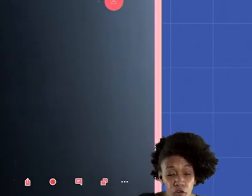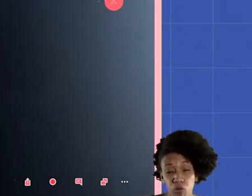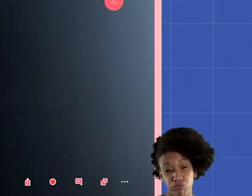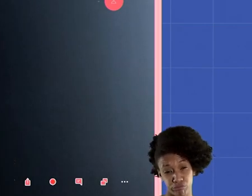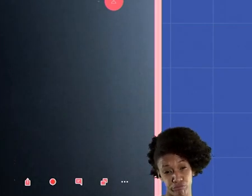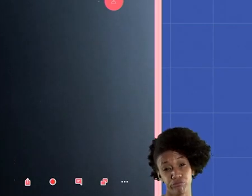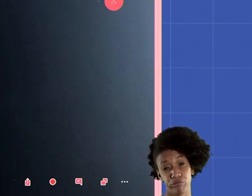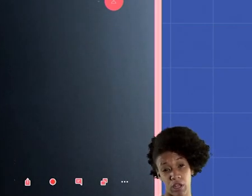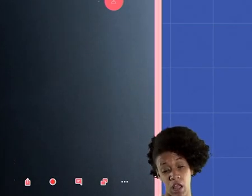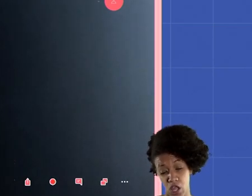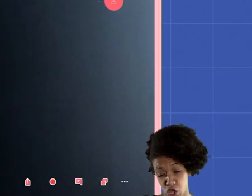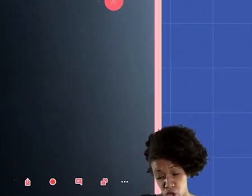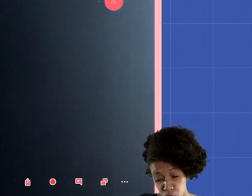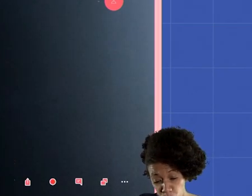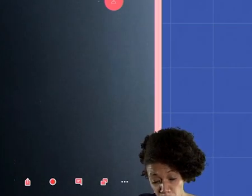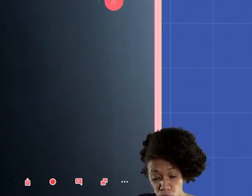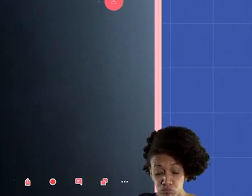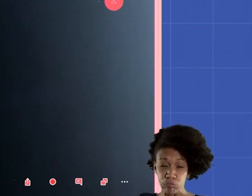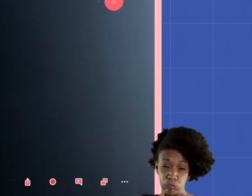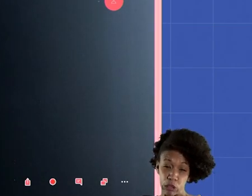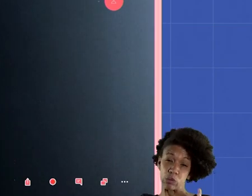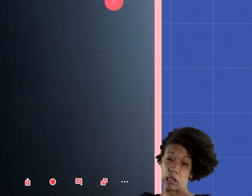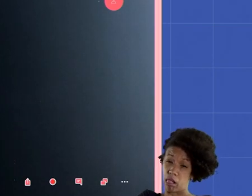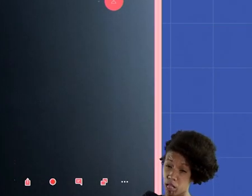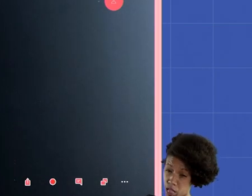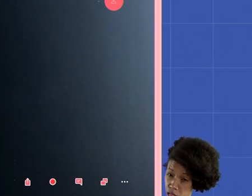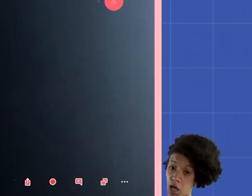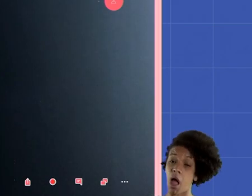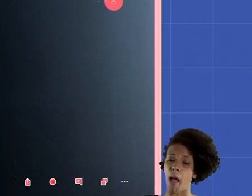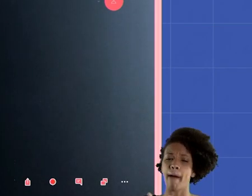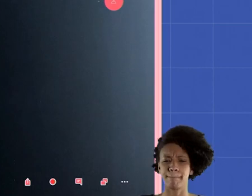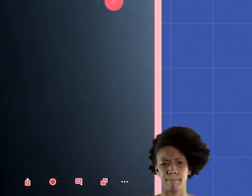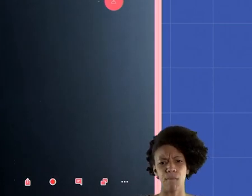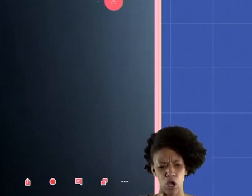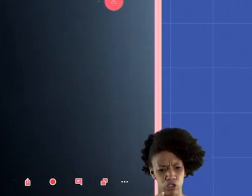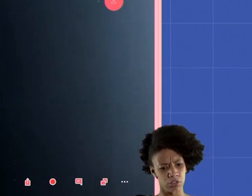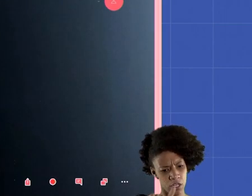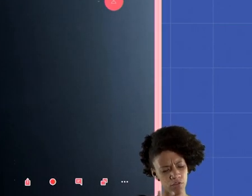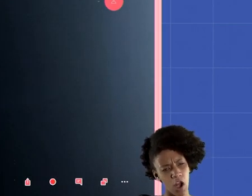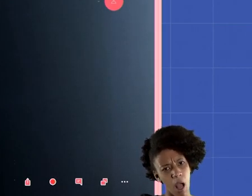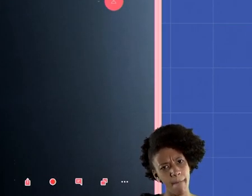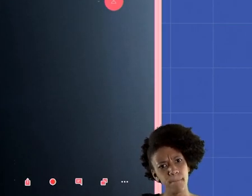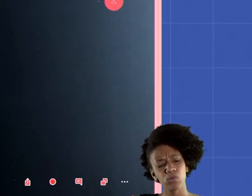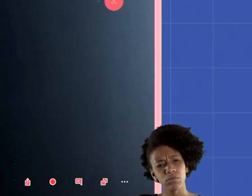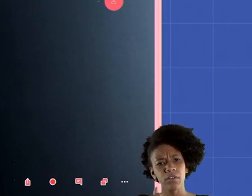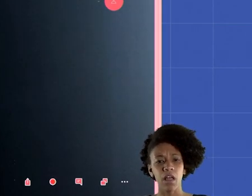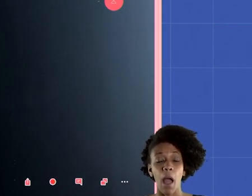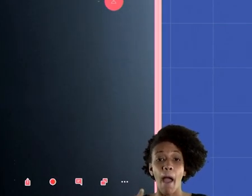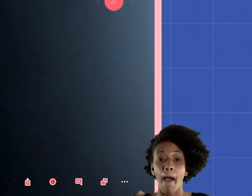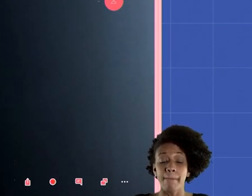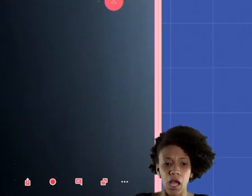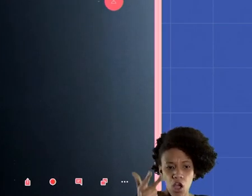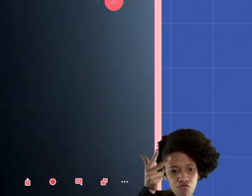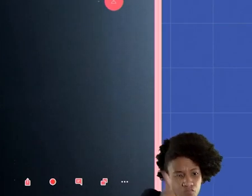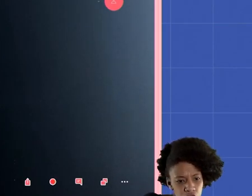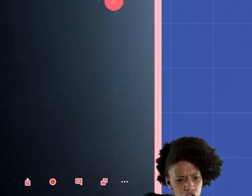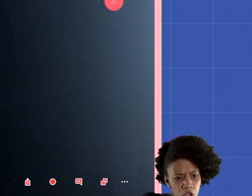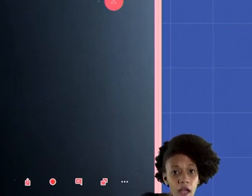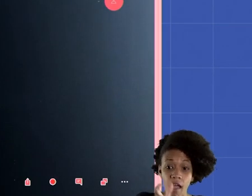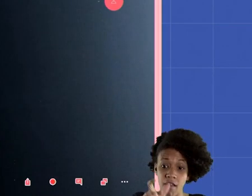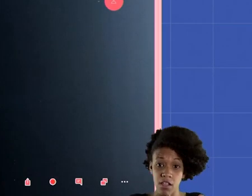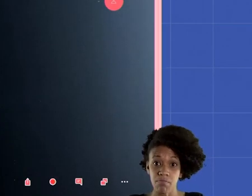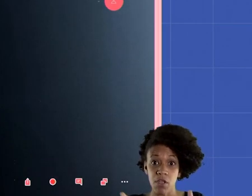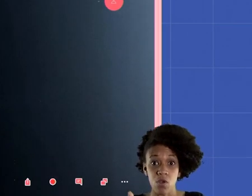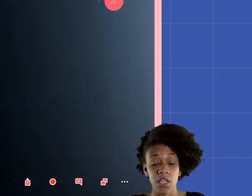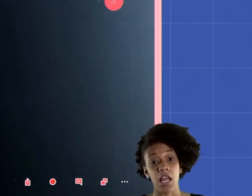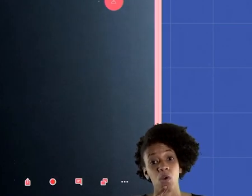por dinheiro e estão nesse mundo tão racista. Então você pode mudar o mundo com a internet, porque